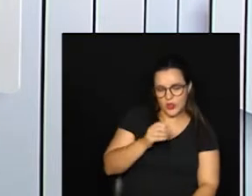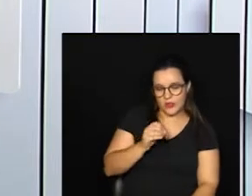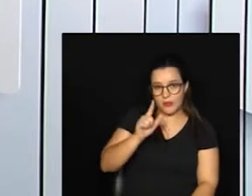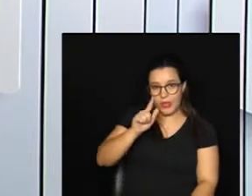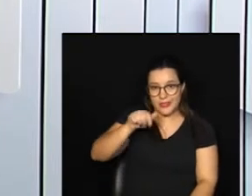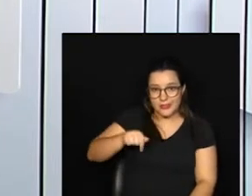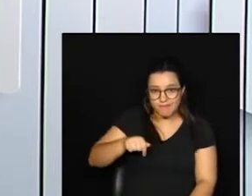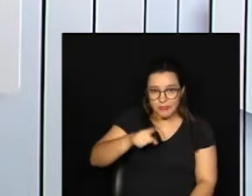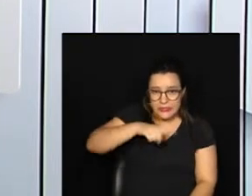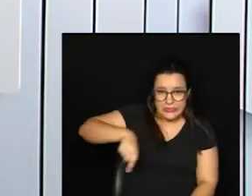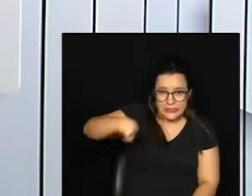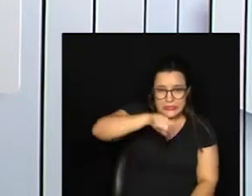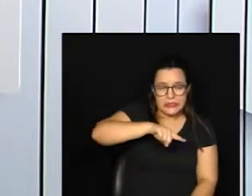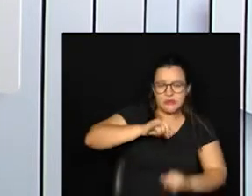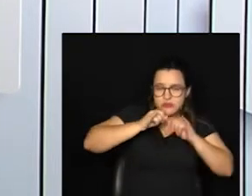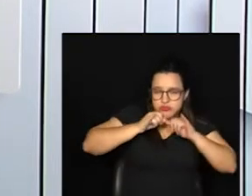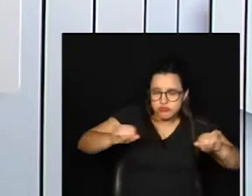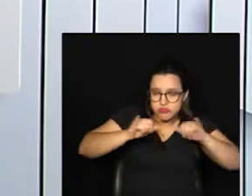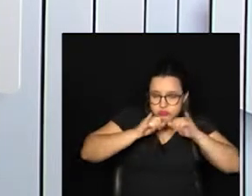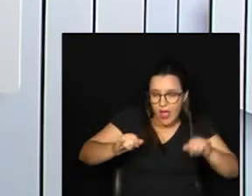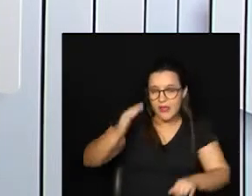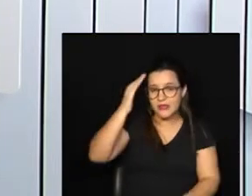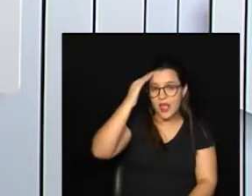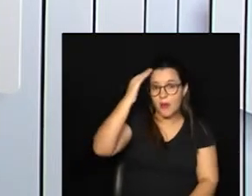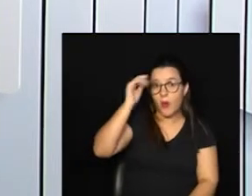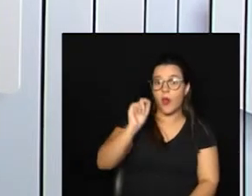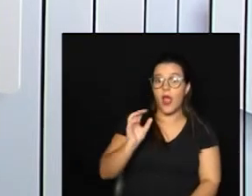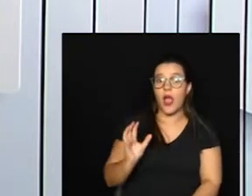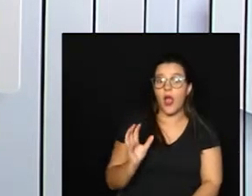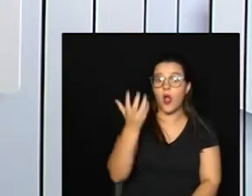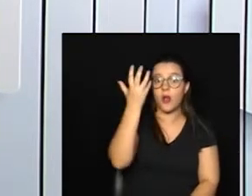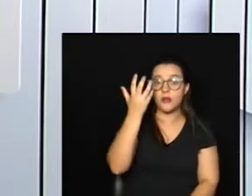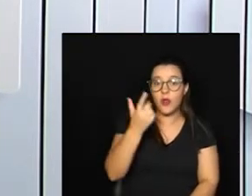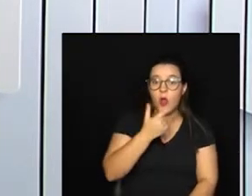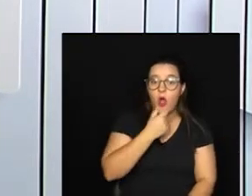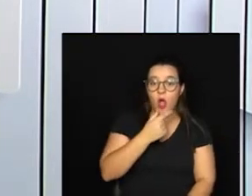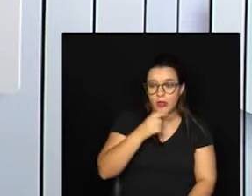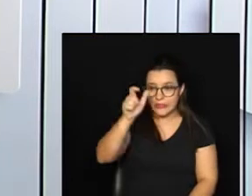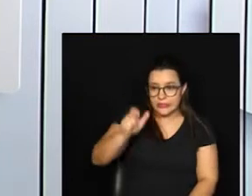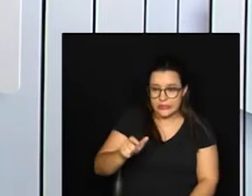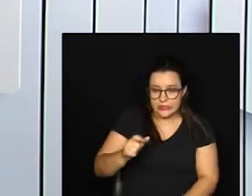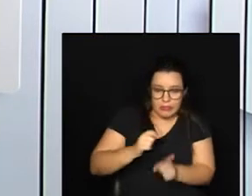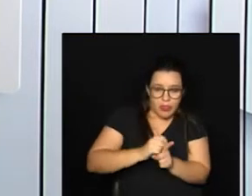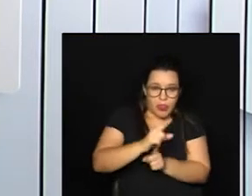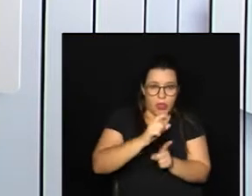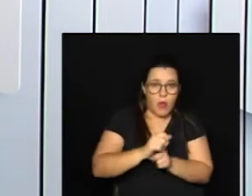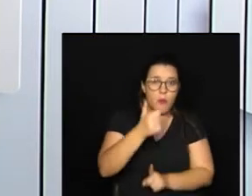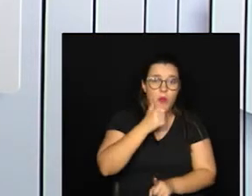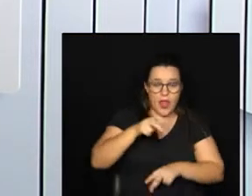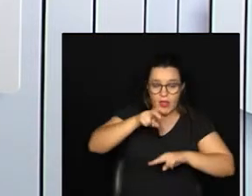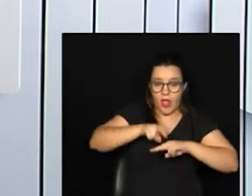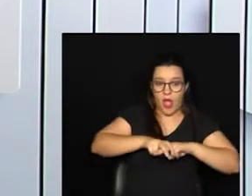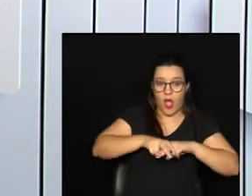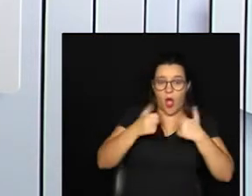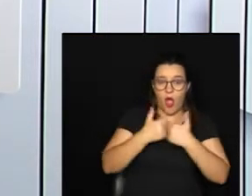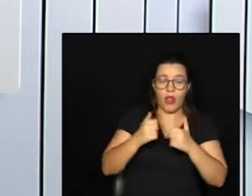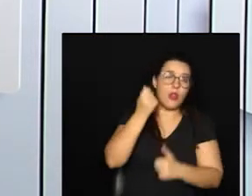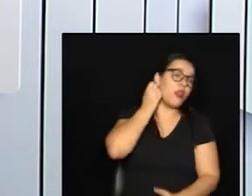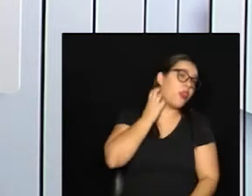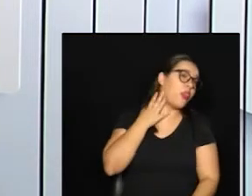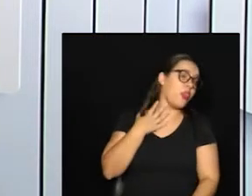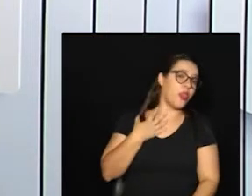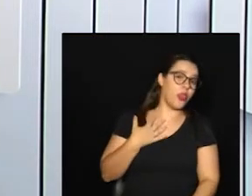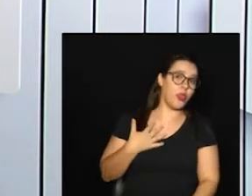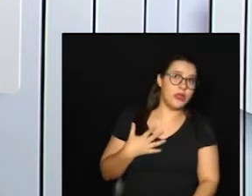muito divulgado e até debatido o caso daquele homem que ejaculou no pescoço de uma mulher no transporte